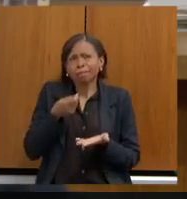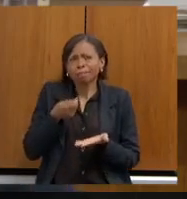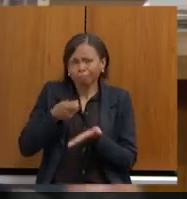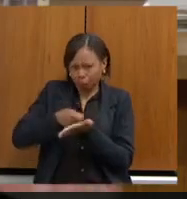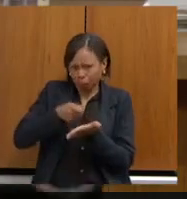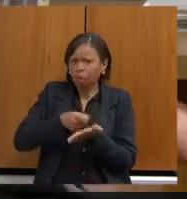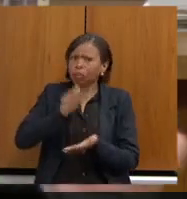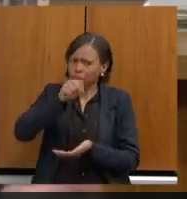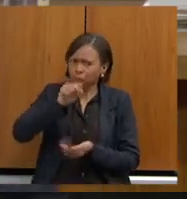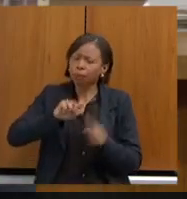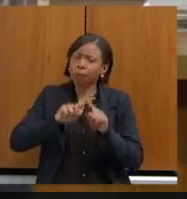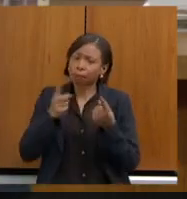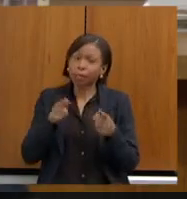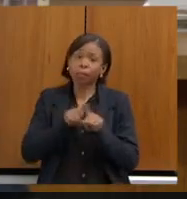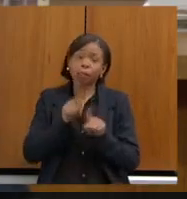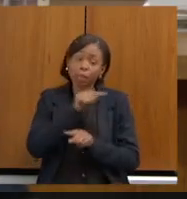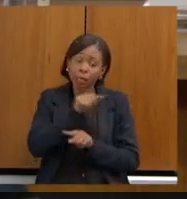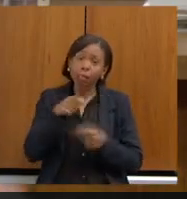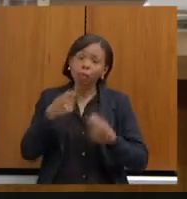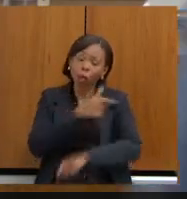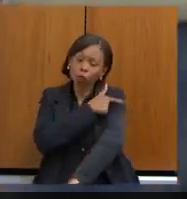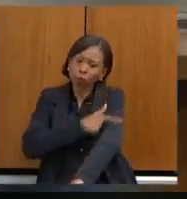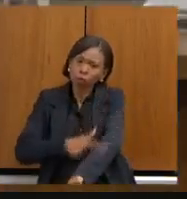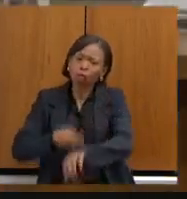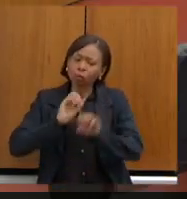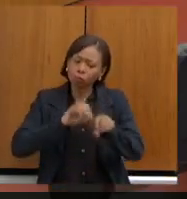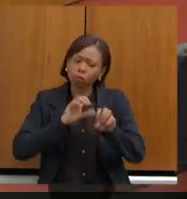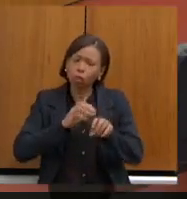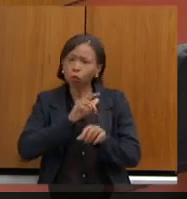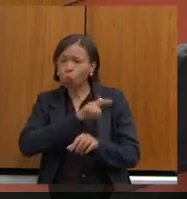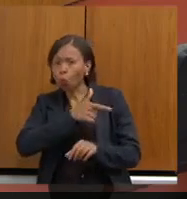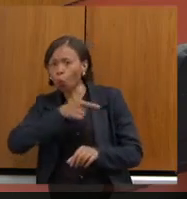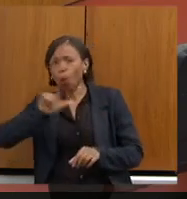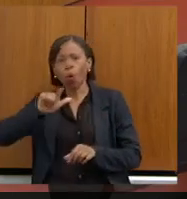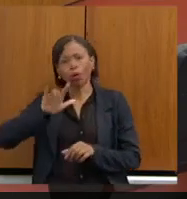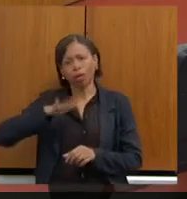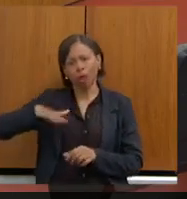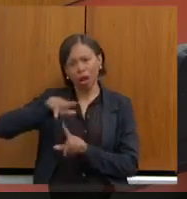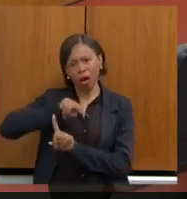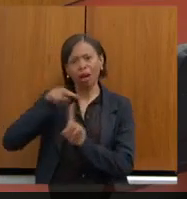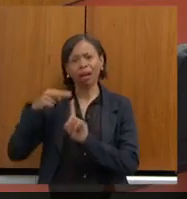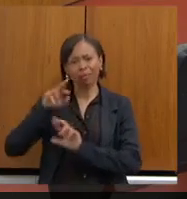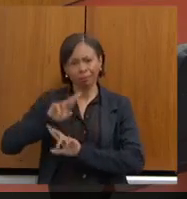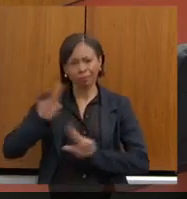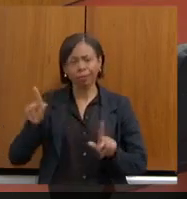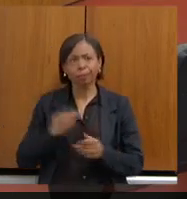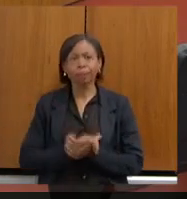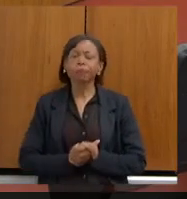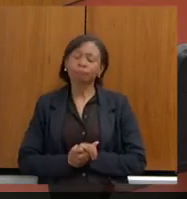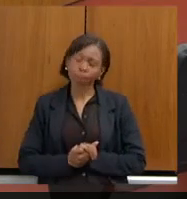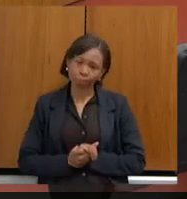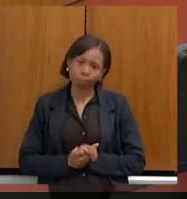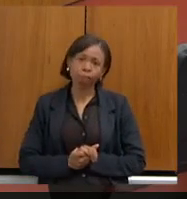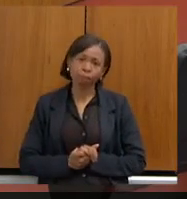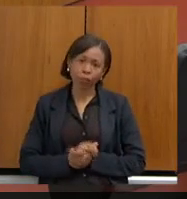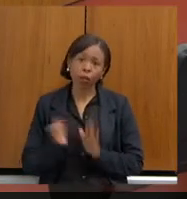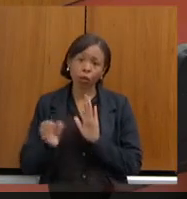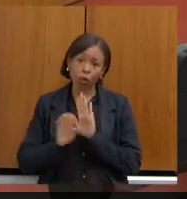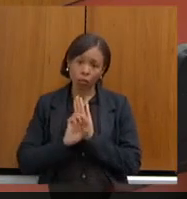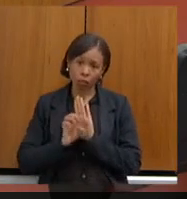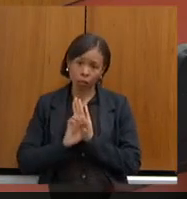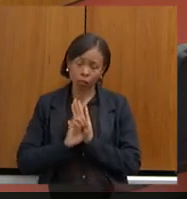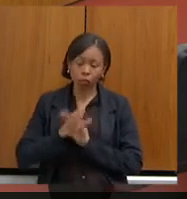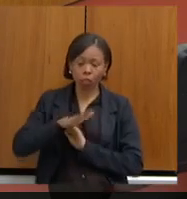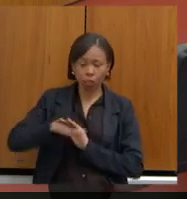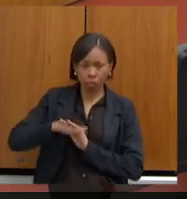fundamental também que eles têm um novo referencial um Com certeza o secretário inclusive levando em consideração que o nosso Estatuto da Criança e do